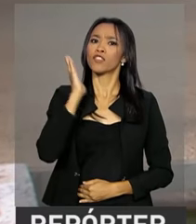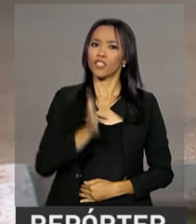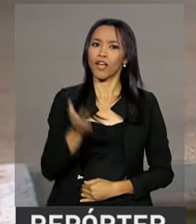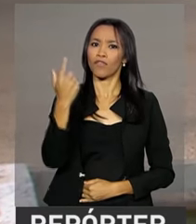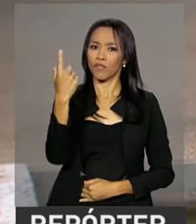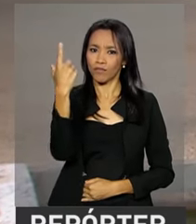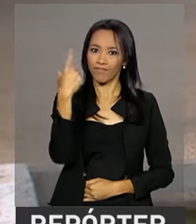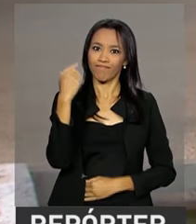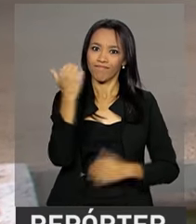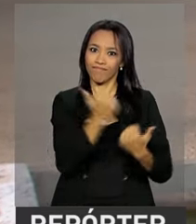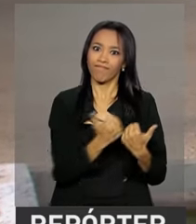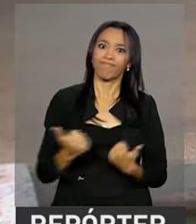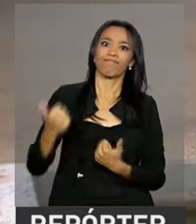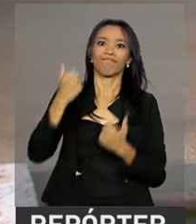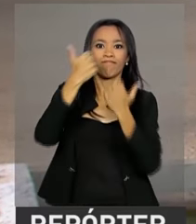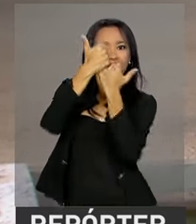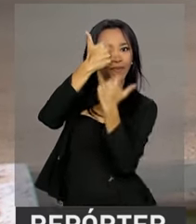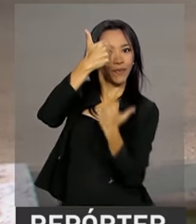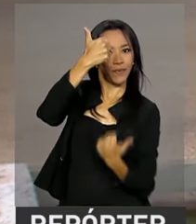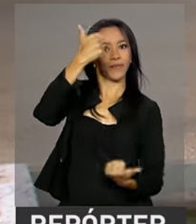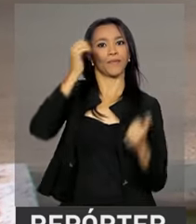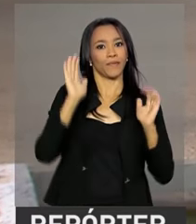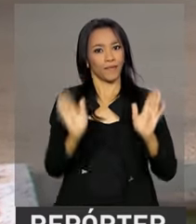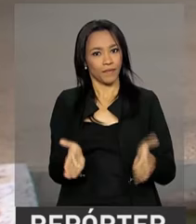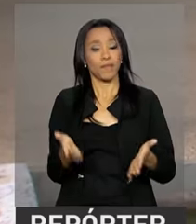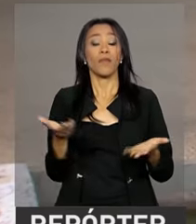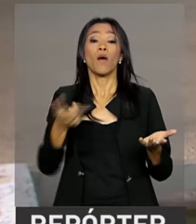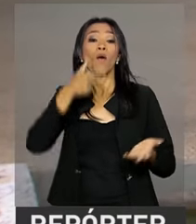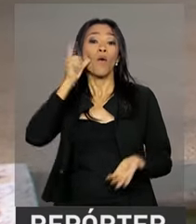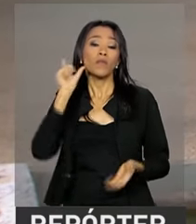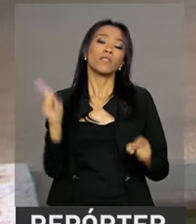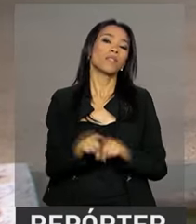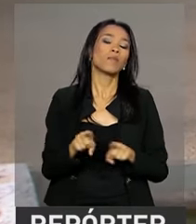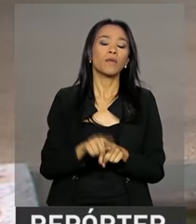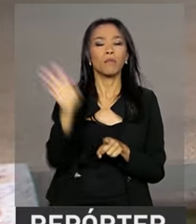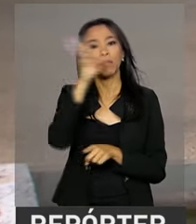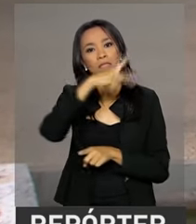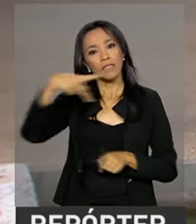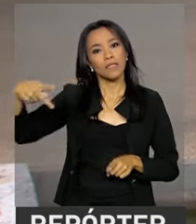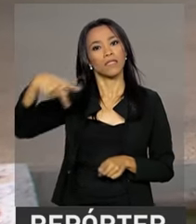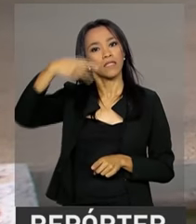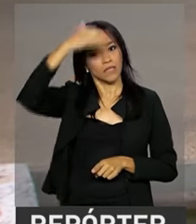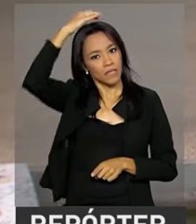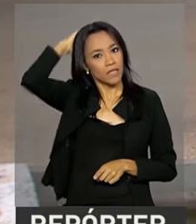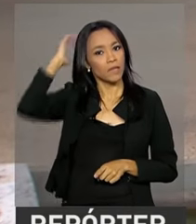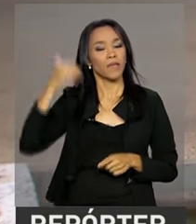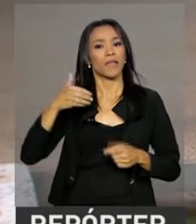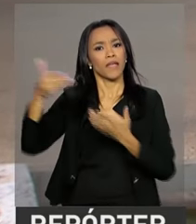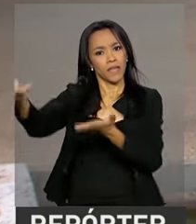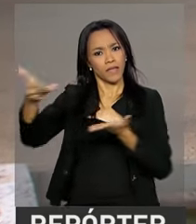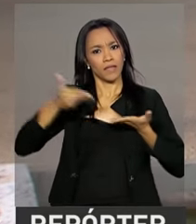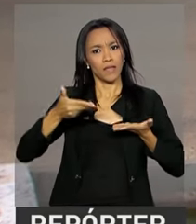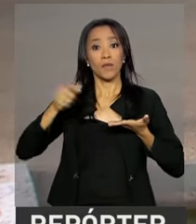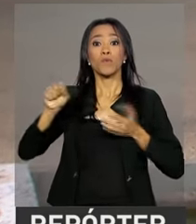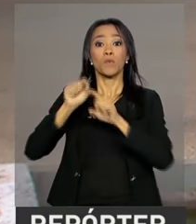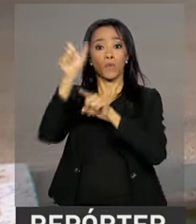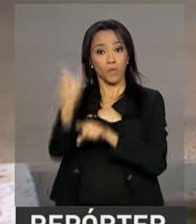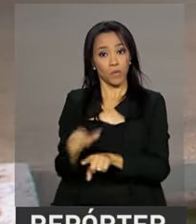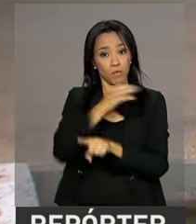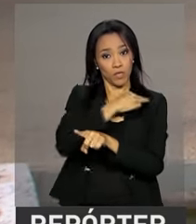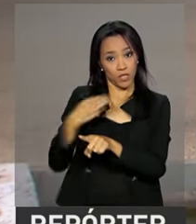promovidos e ontem aqui no palácio do planalto presidente michel temer recebeu o ministro do planejamento